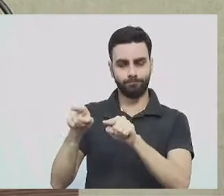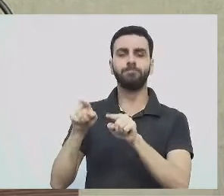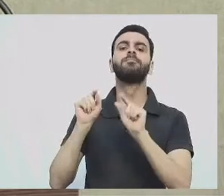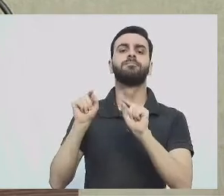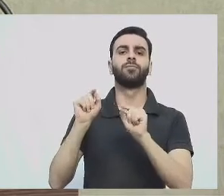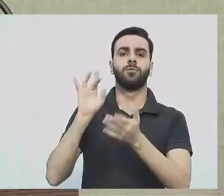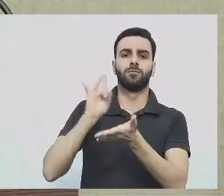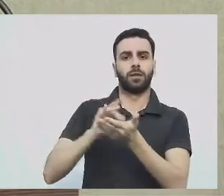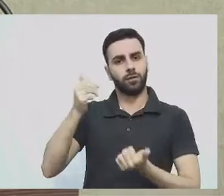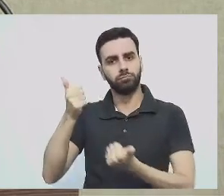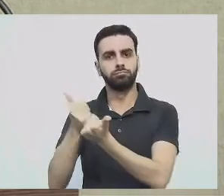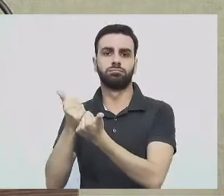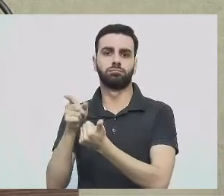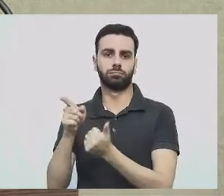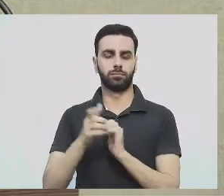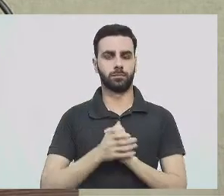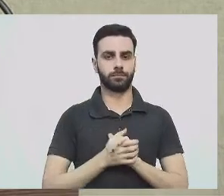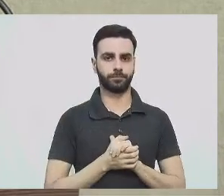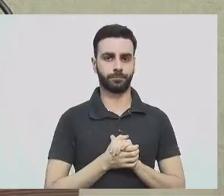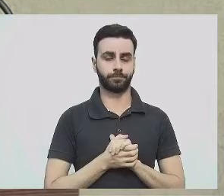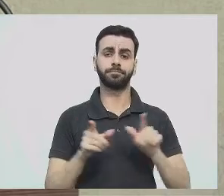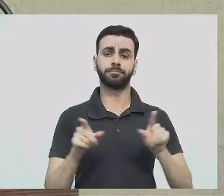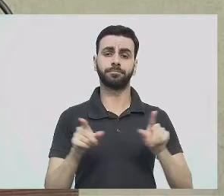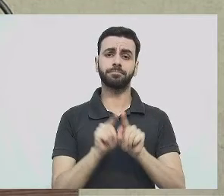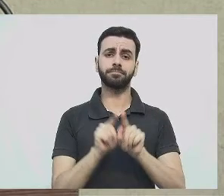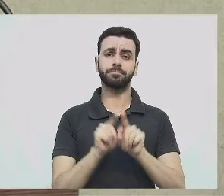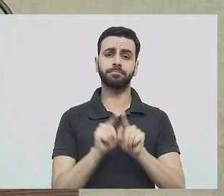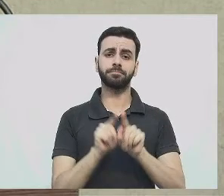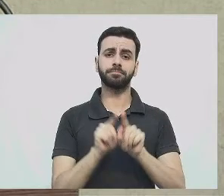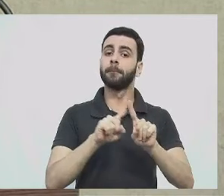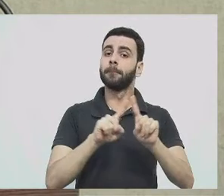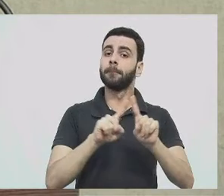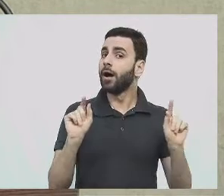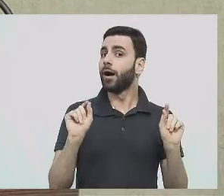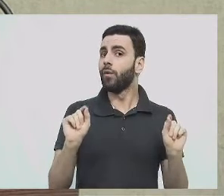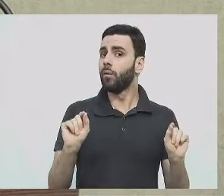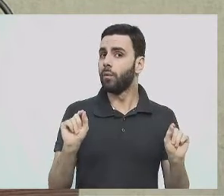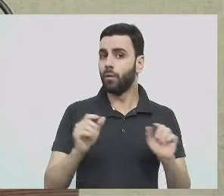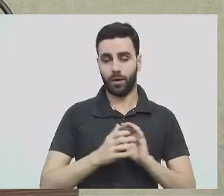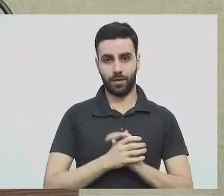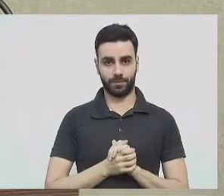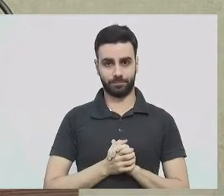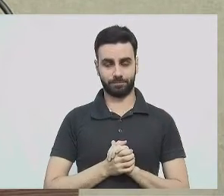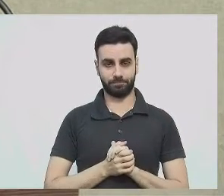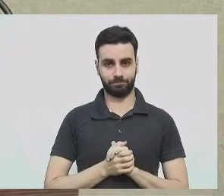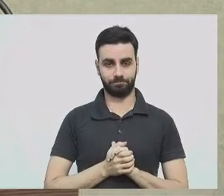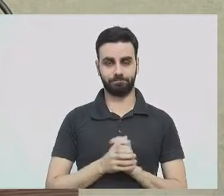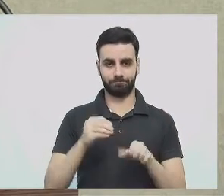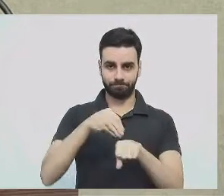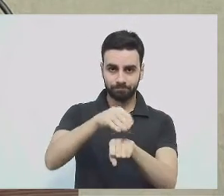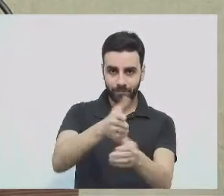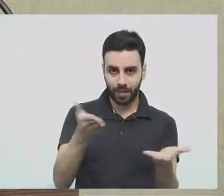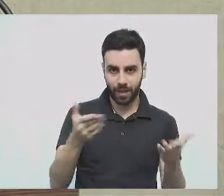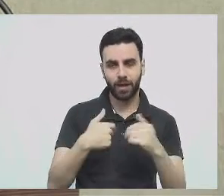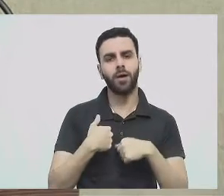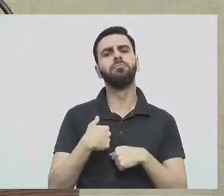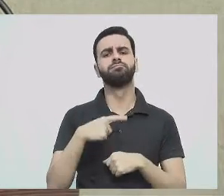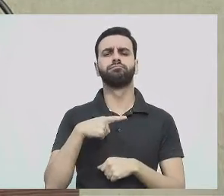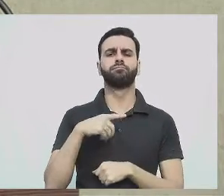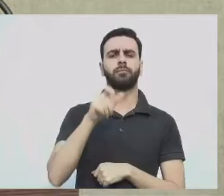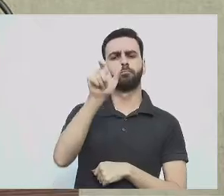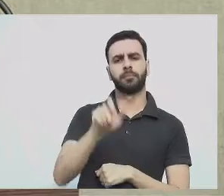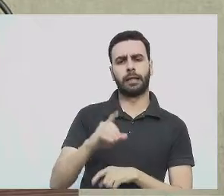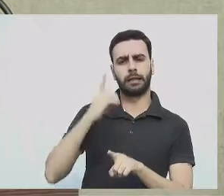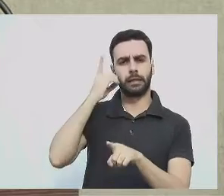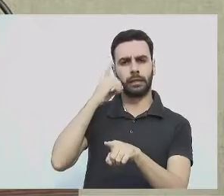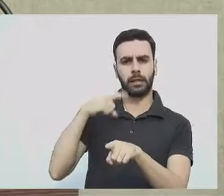estou na luta com o senhor. Tá? E mais por outro lado, senhor presidente Sávio José, eu quero dizer o seguinte, eu ouvi de um deputado, uma